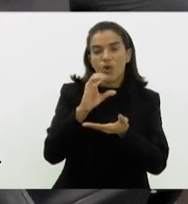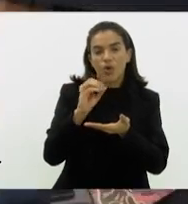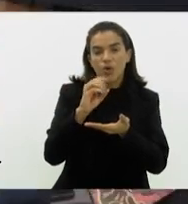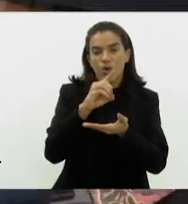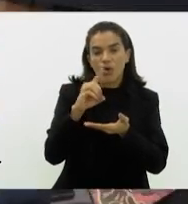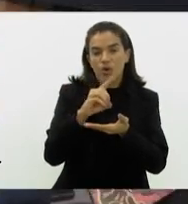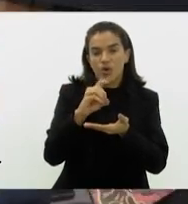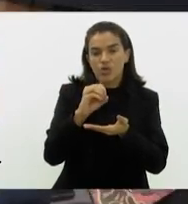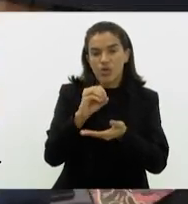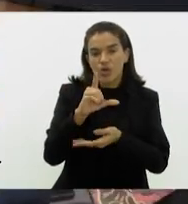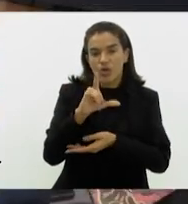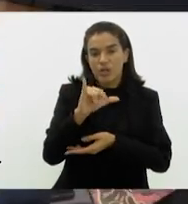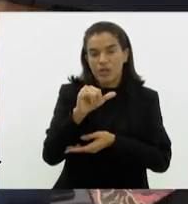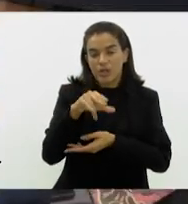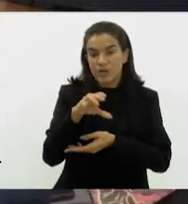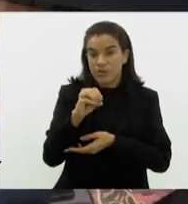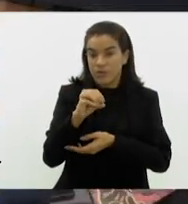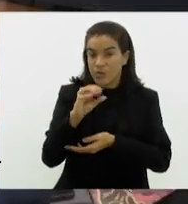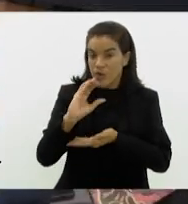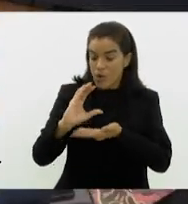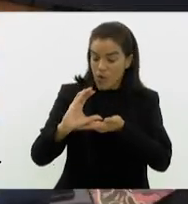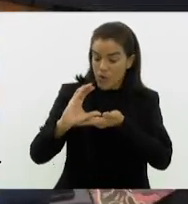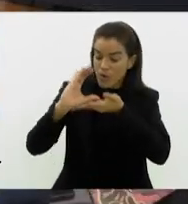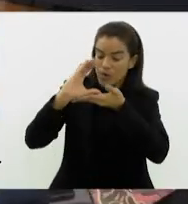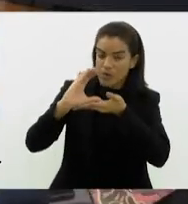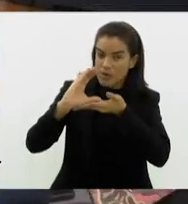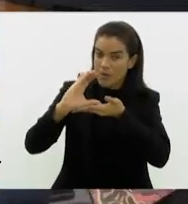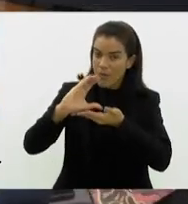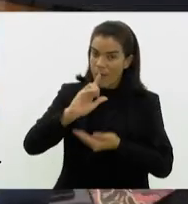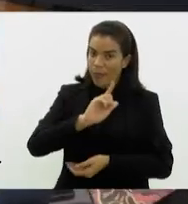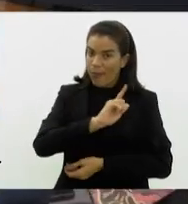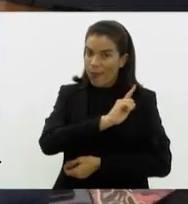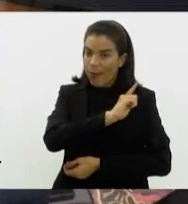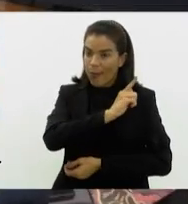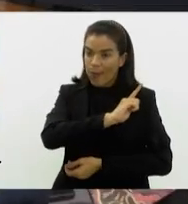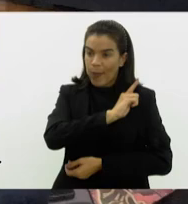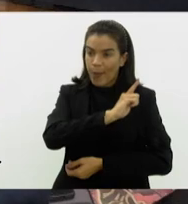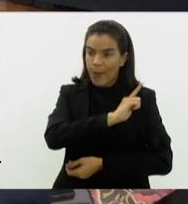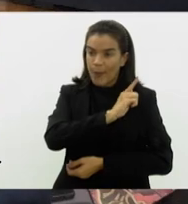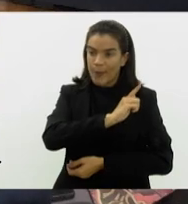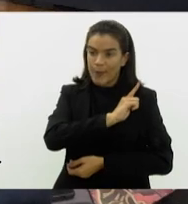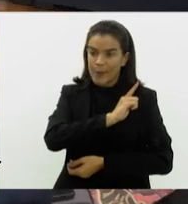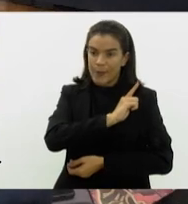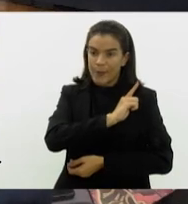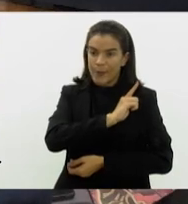ontem, deputado. Conselho gestor